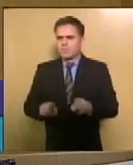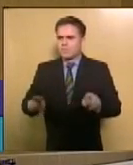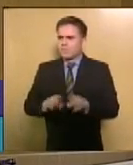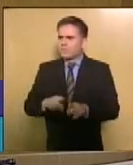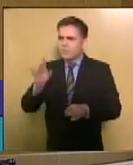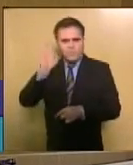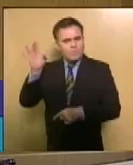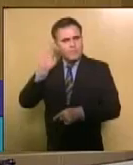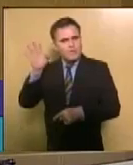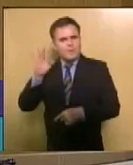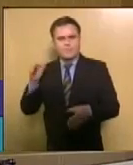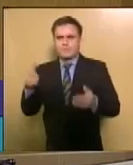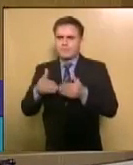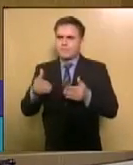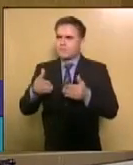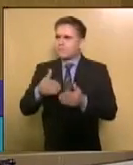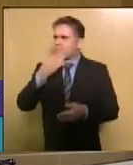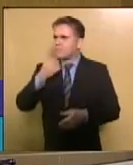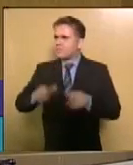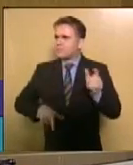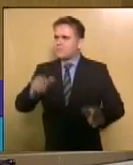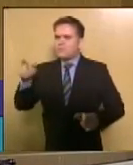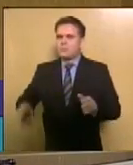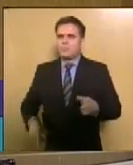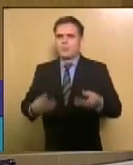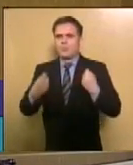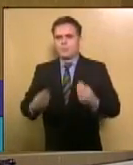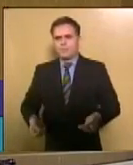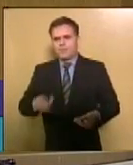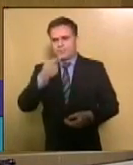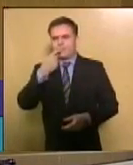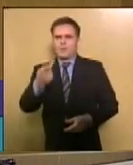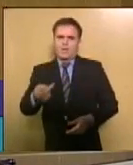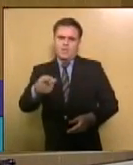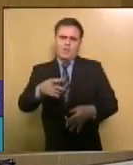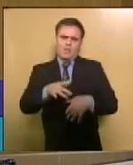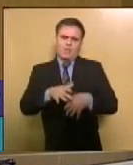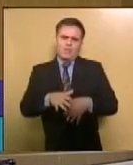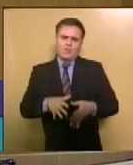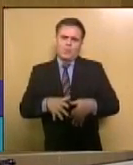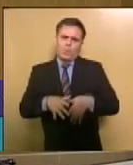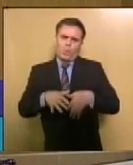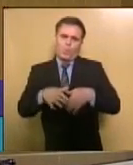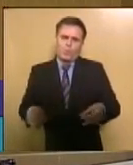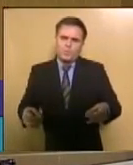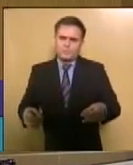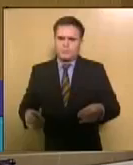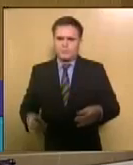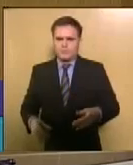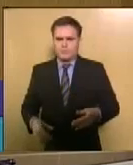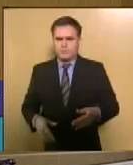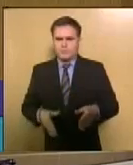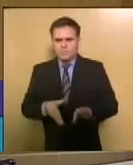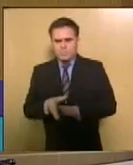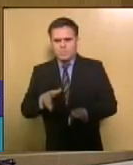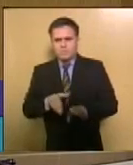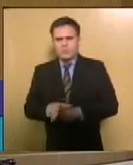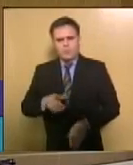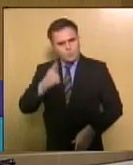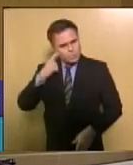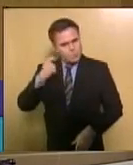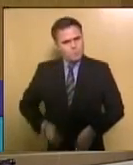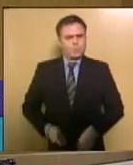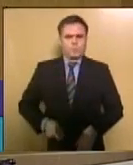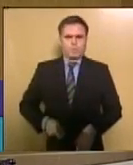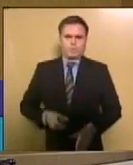a política envolve homens e que não adianta só a gente curar o machucado dessa mulher que é vítima de violência Mas falar sobre machismo fal